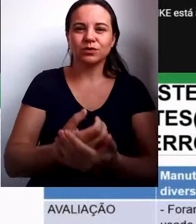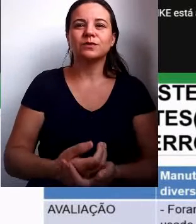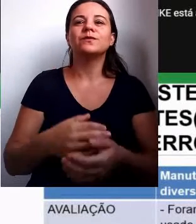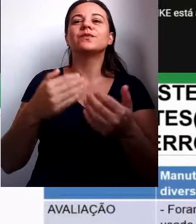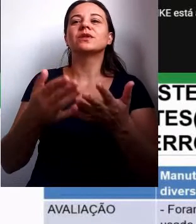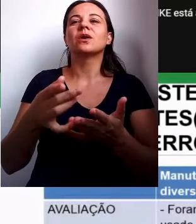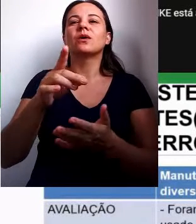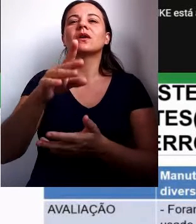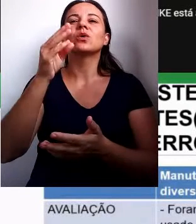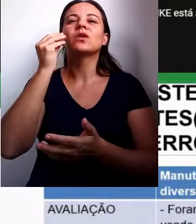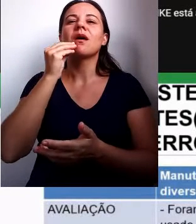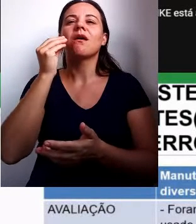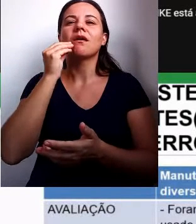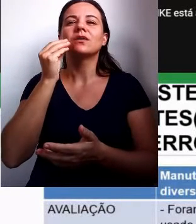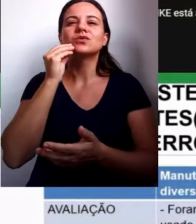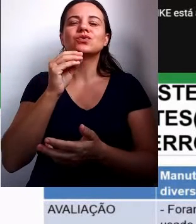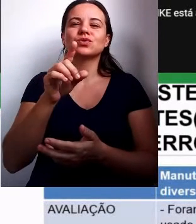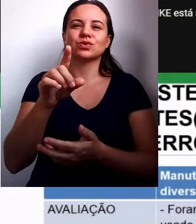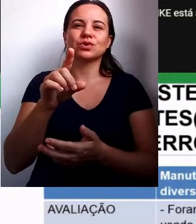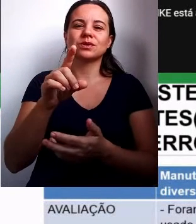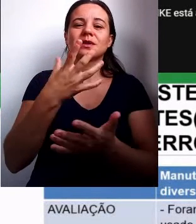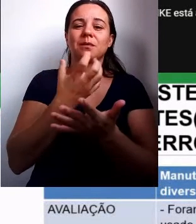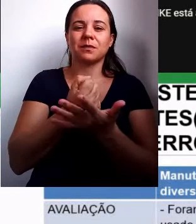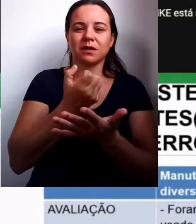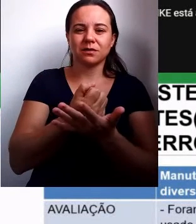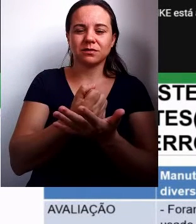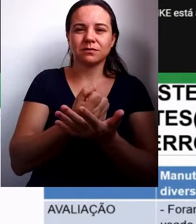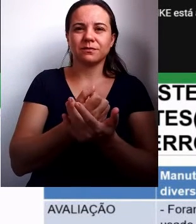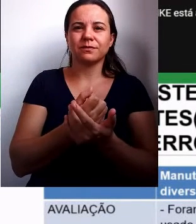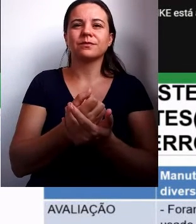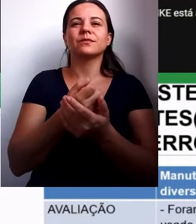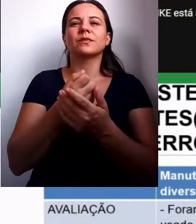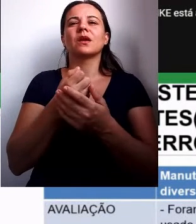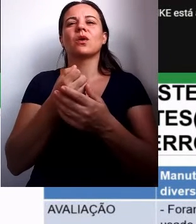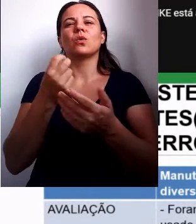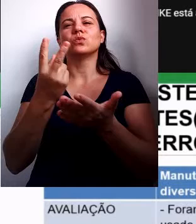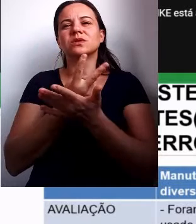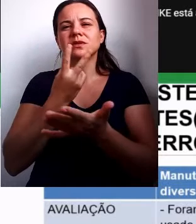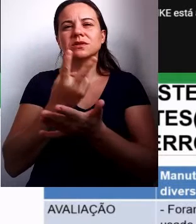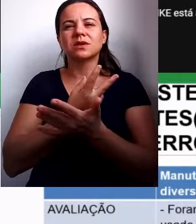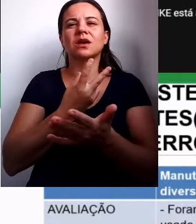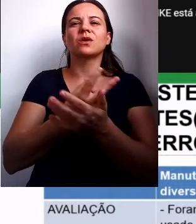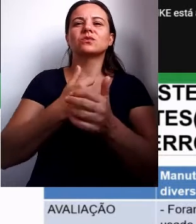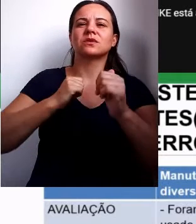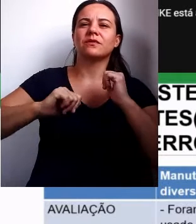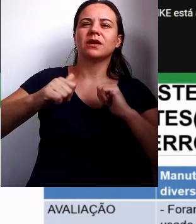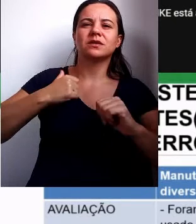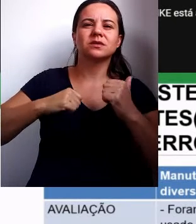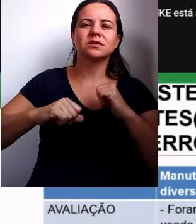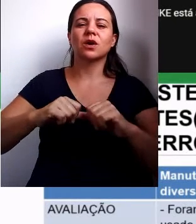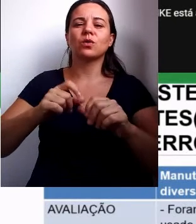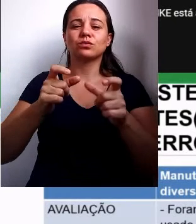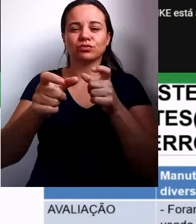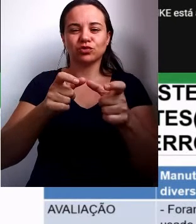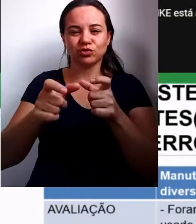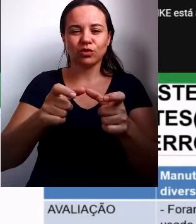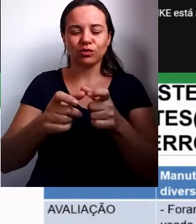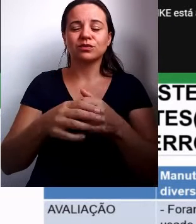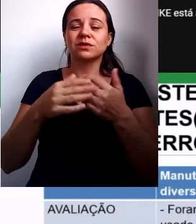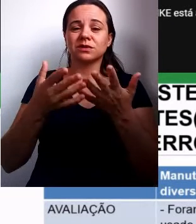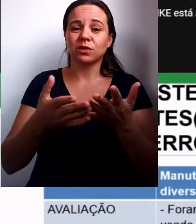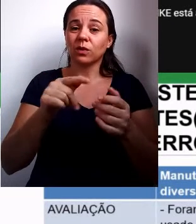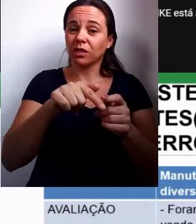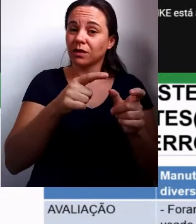Então aqui nós temos os testes de aplicação e análise, né, a identificação de erros e avaliações dos jogos, né.